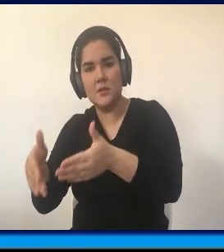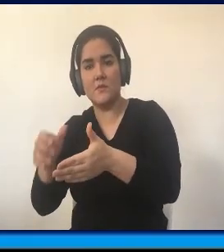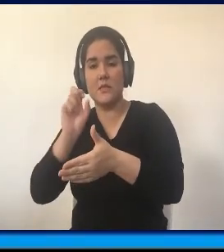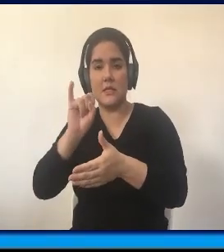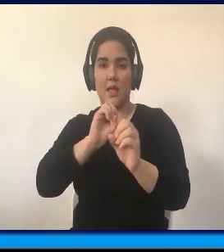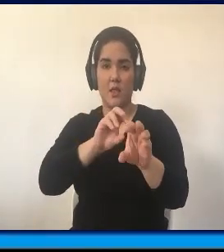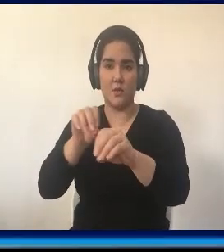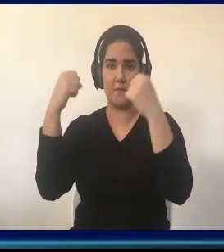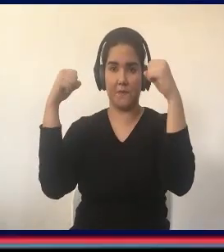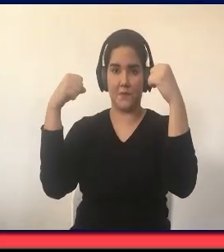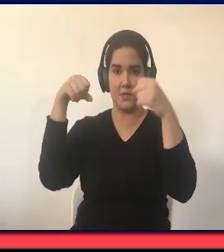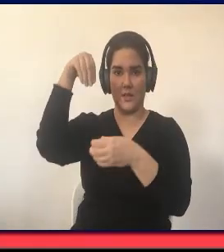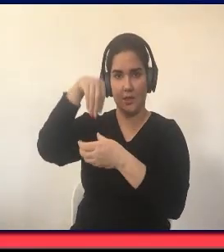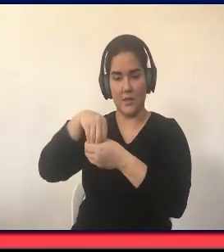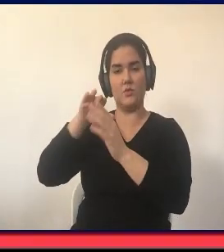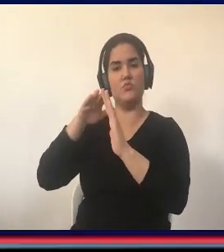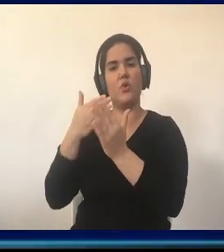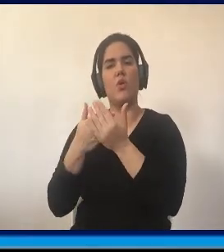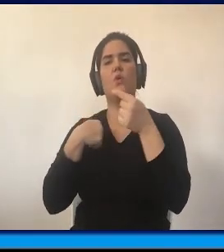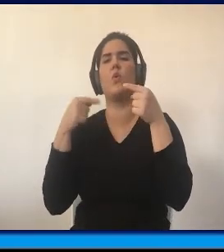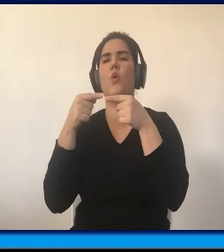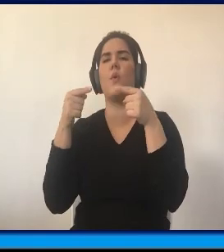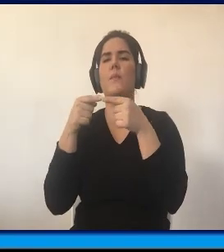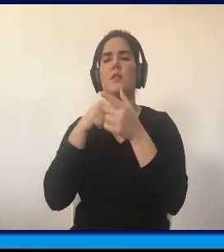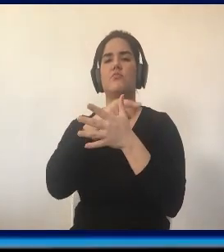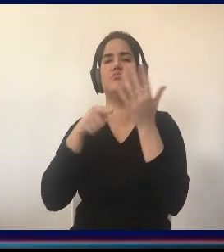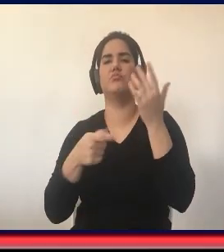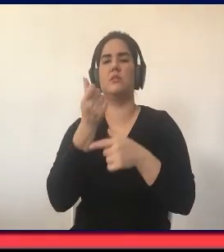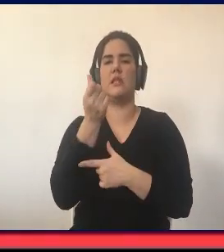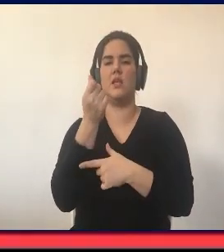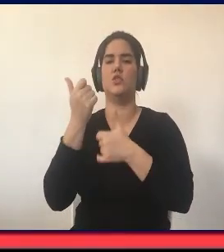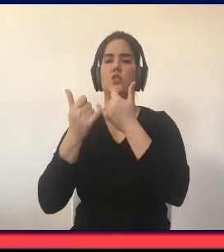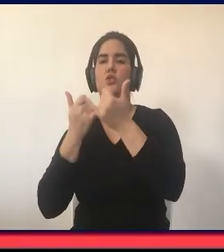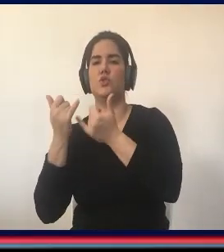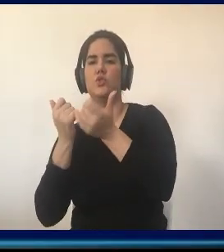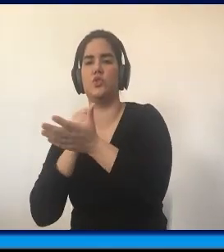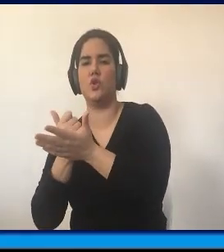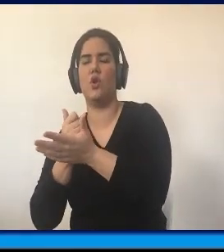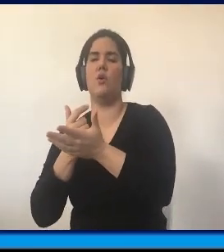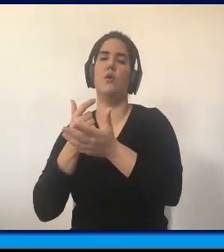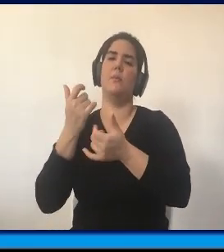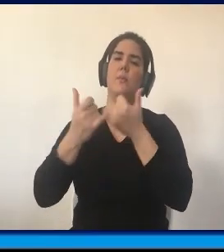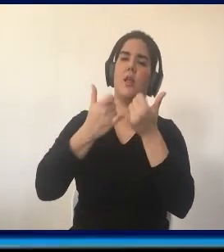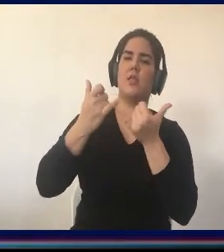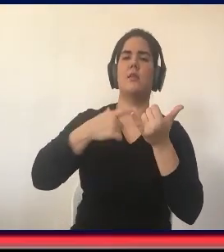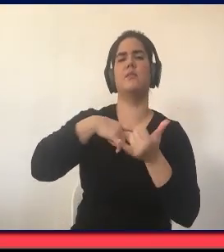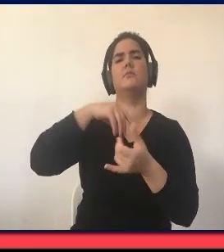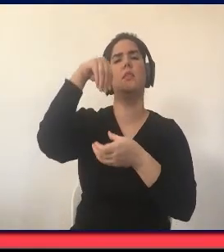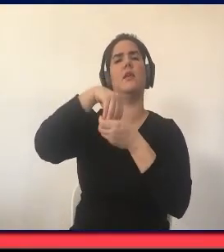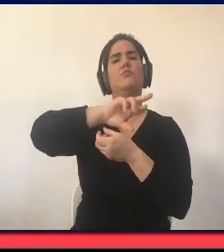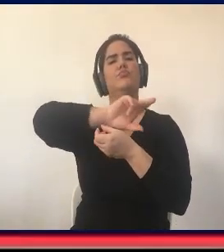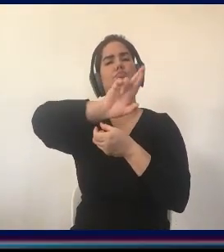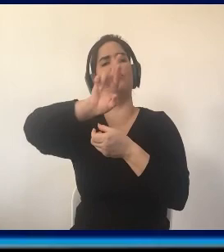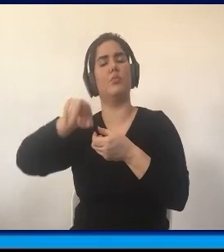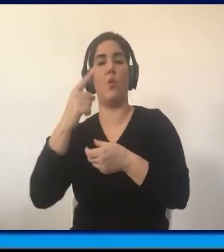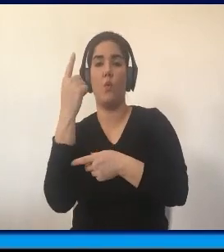se encaixa num dos 6, que são jogos e brincadeiras. E dentro dos jogos e brincadeiras tem vários. E um ali é recreação. É um